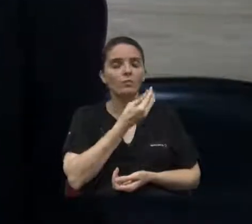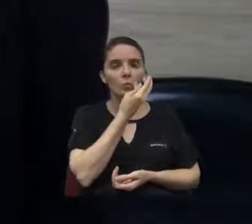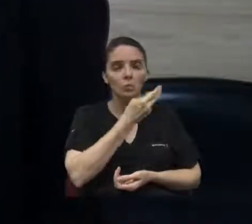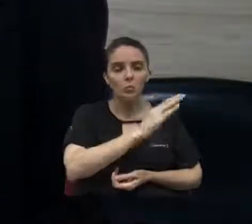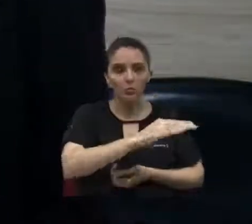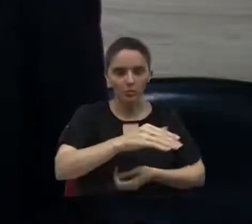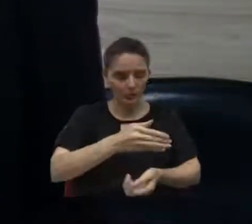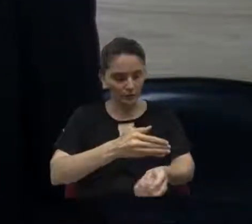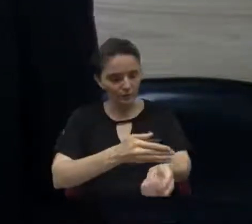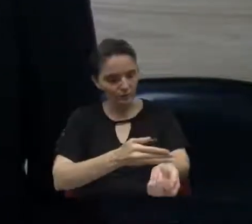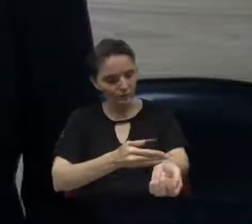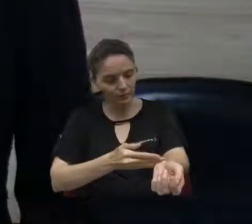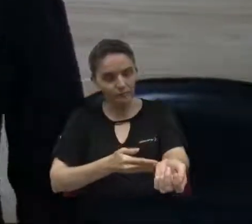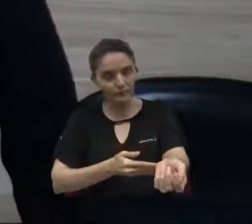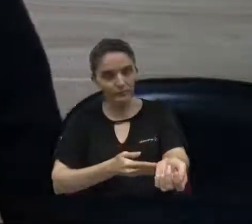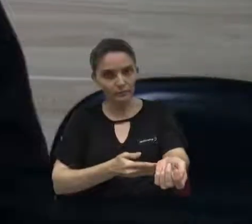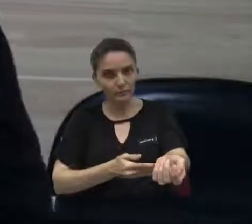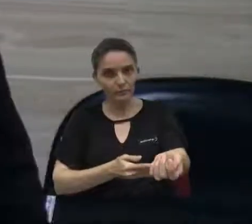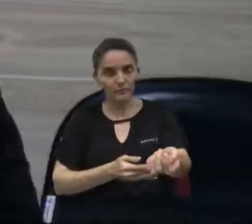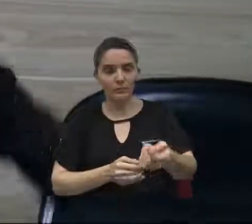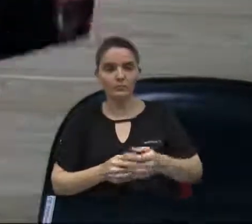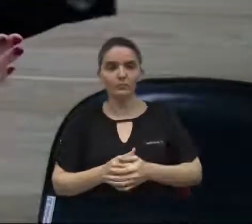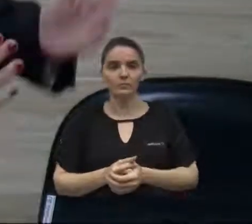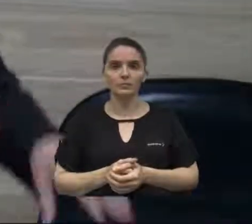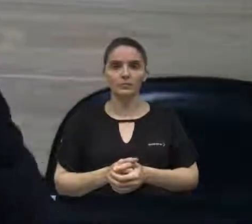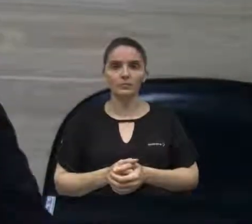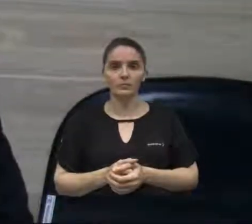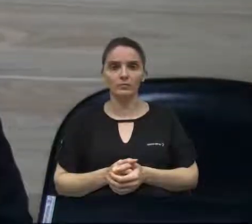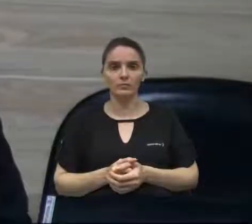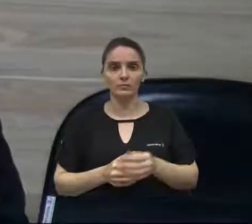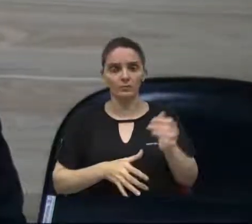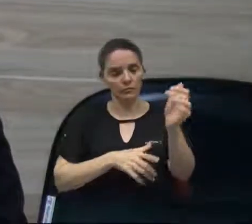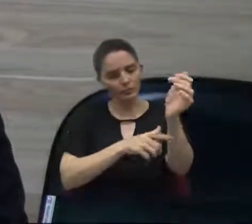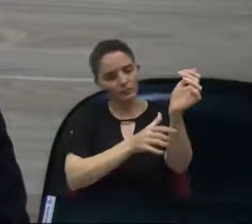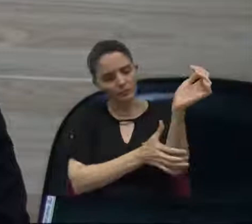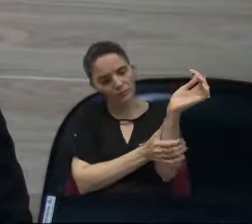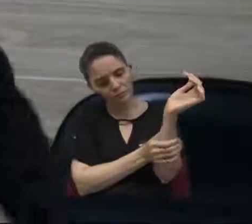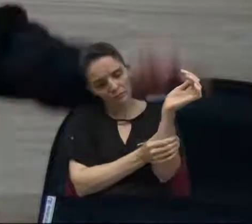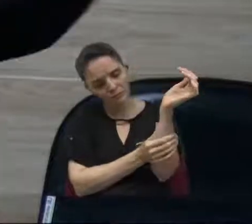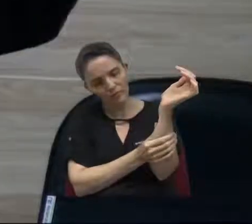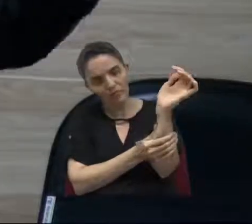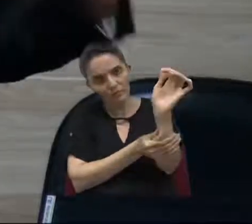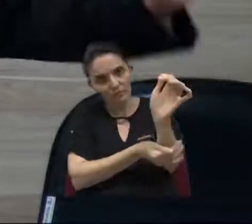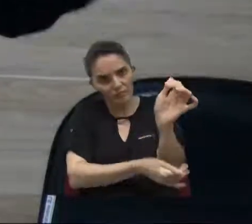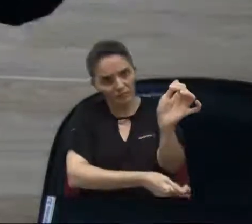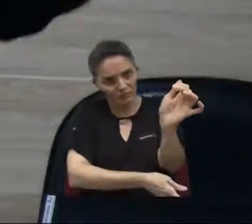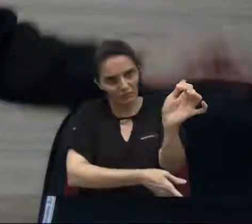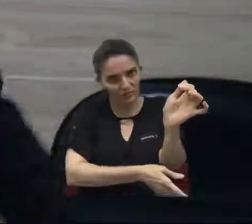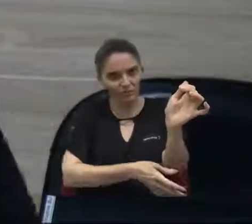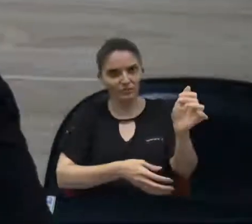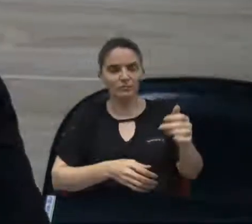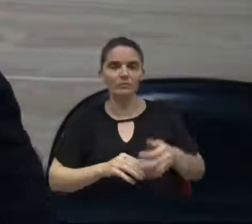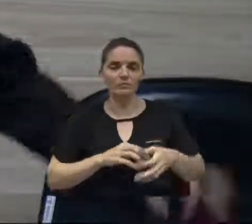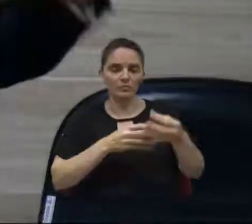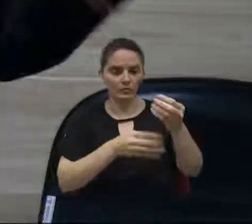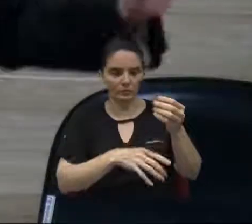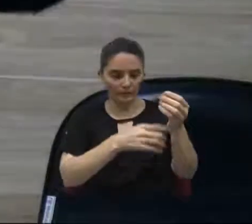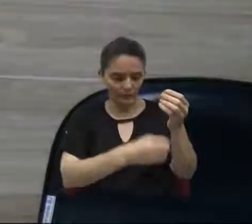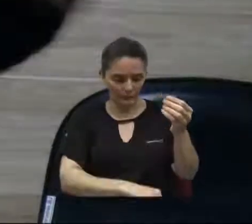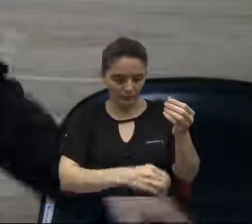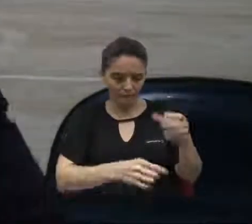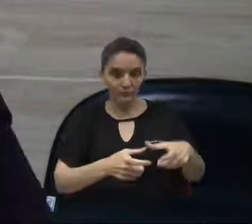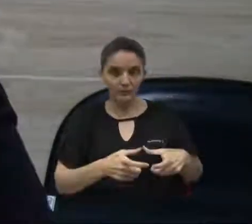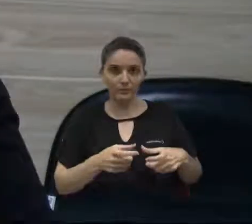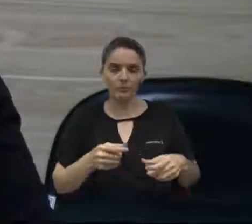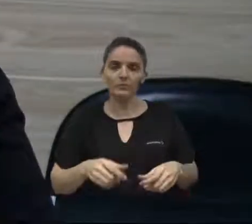colocava o pus das vacas nesse